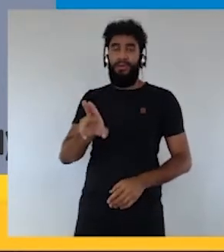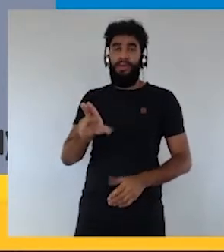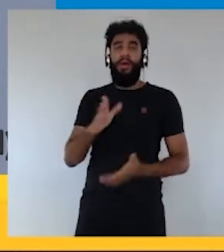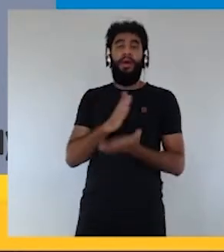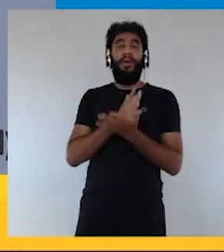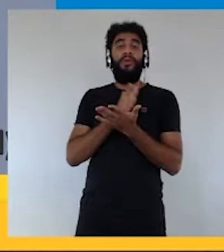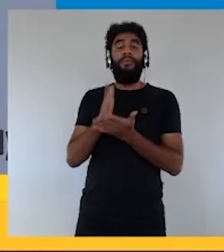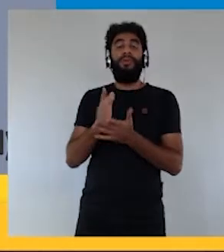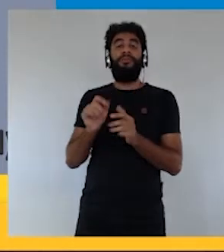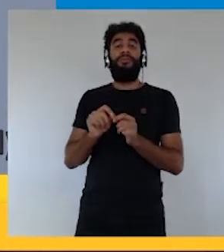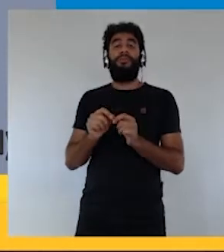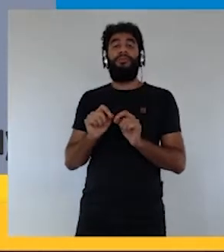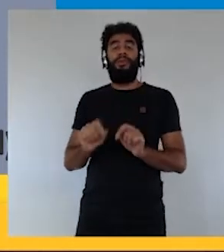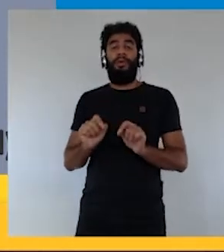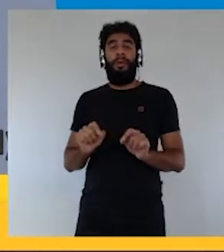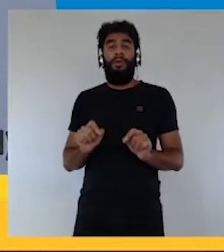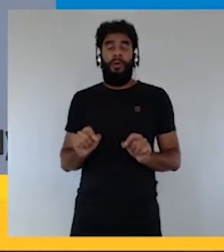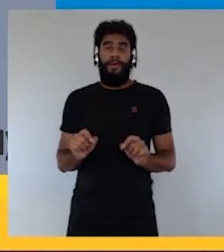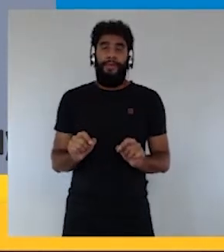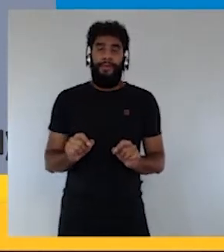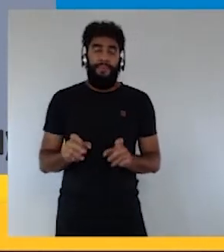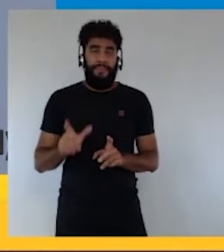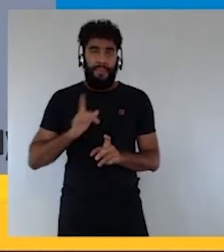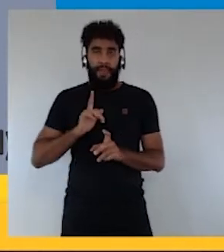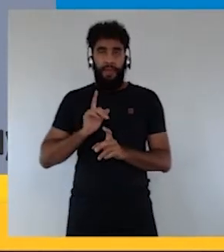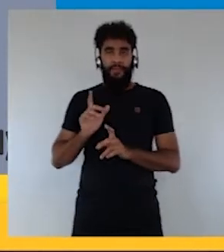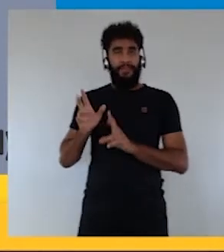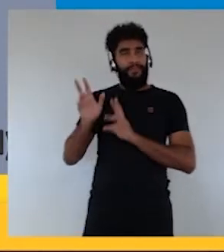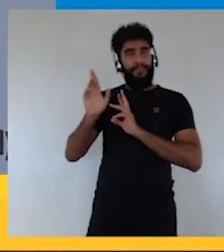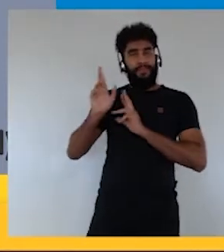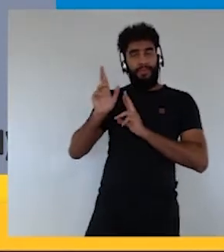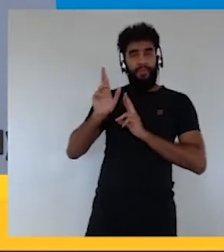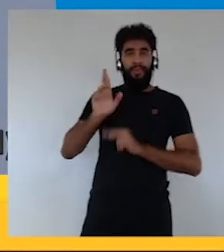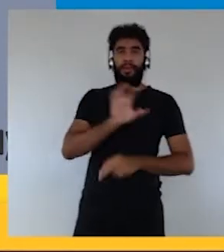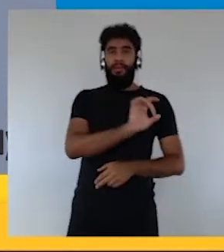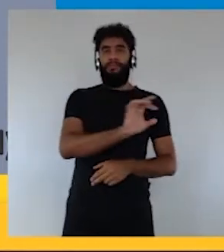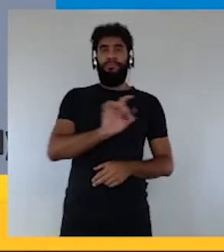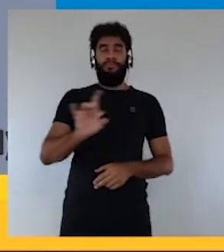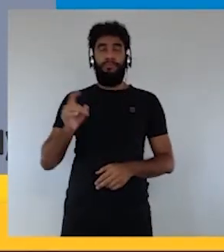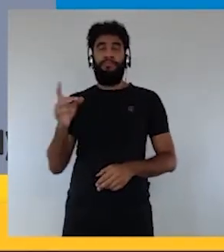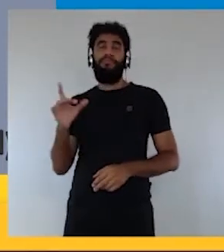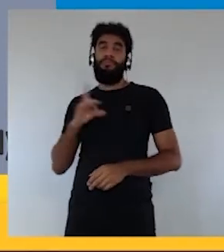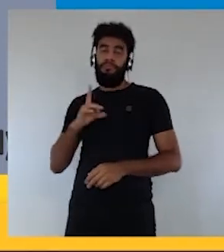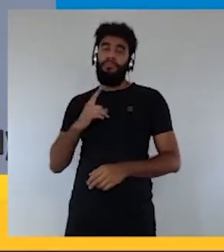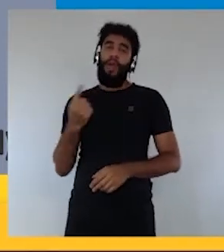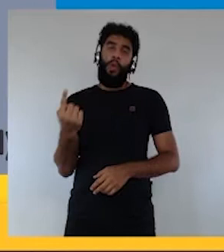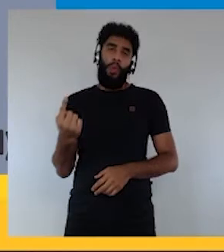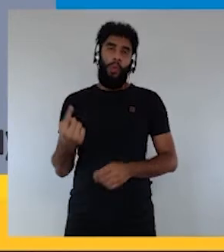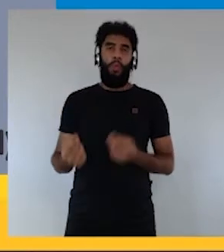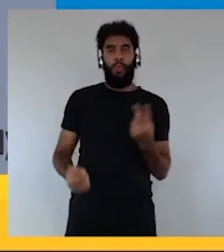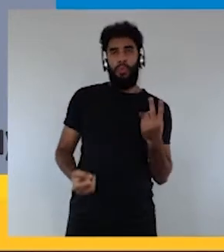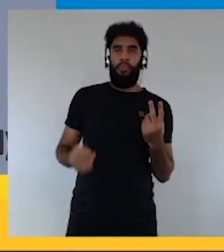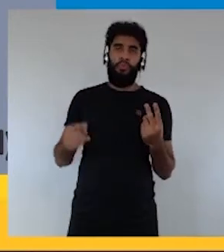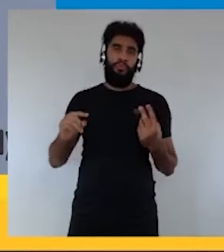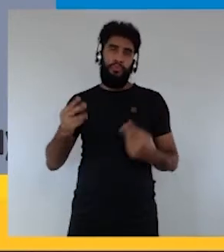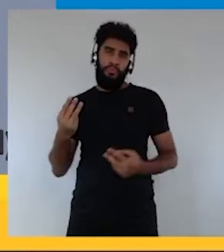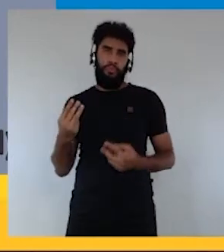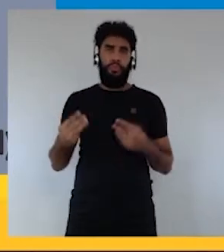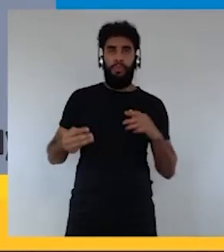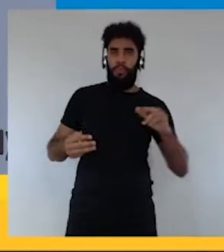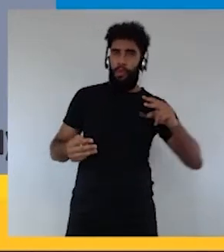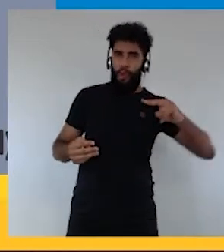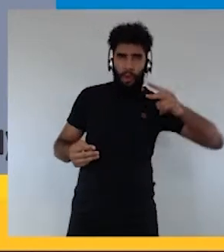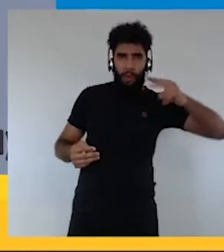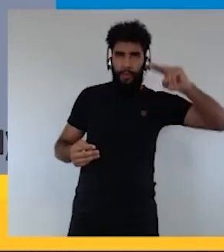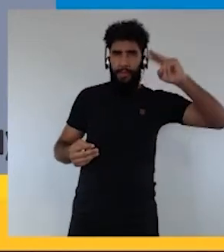fazer um pouco parte da razoável expectativa das partes que todo mundo vai usar esses instrumentos normativos